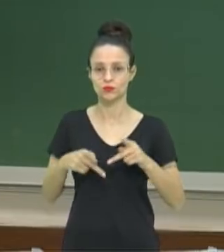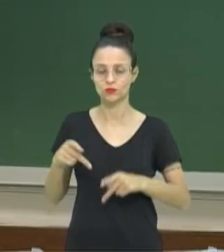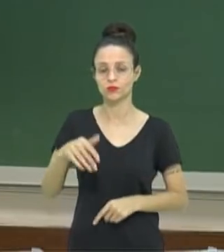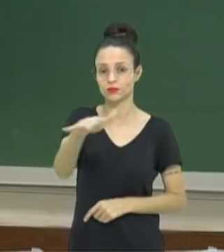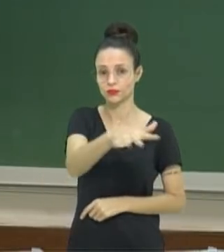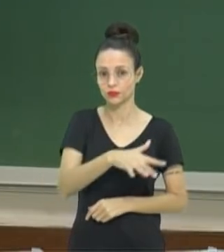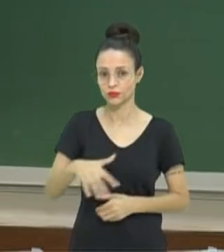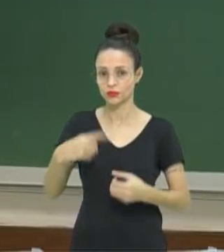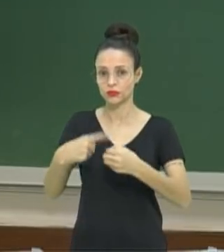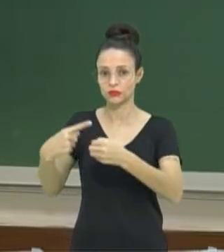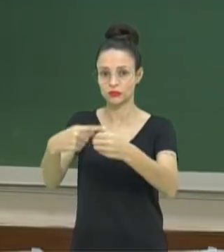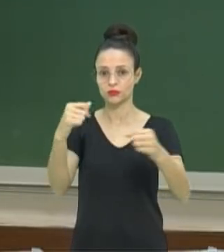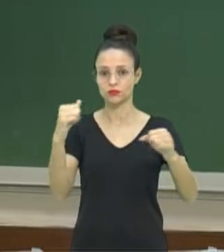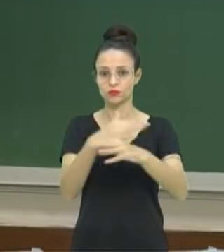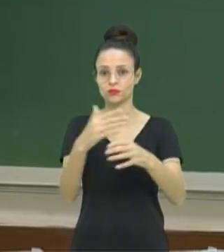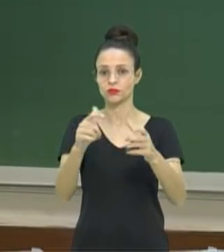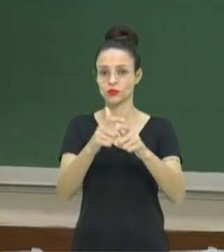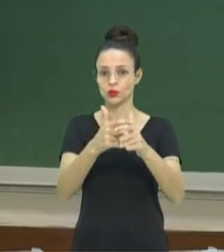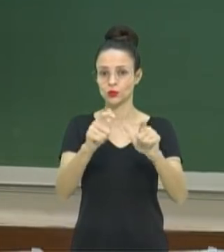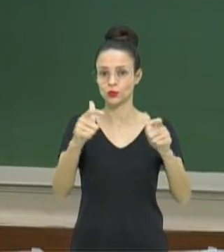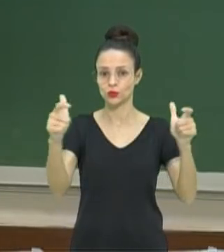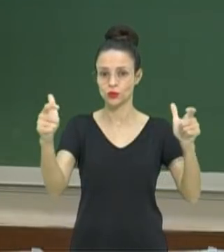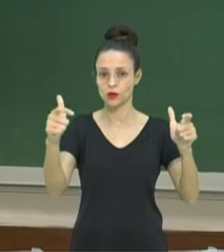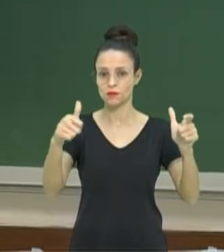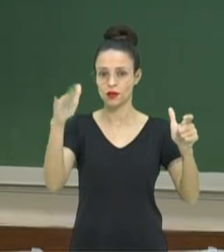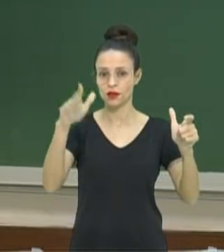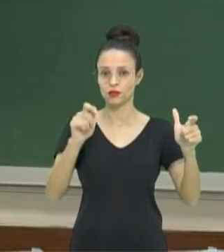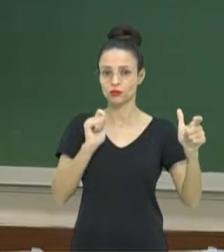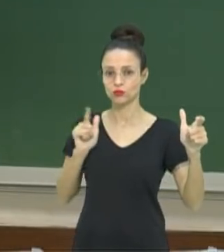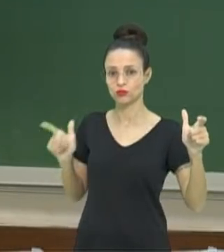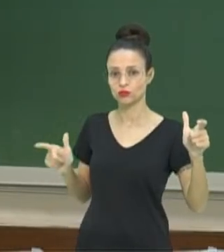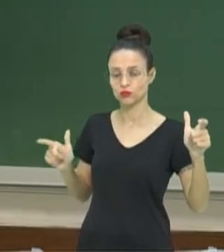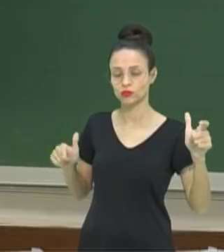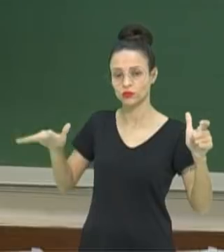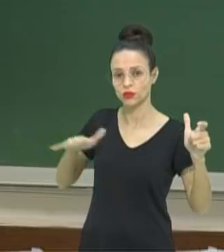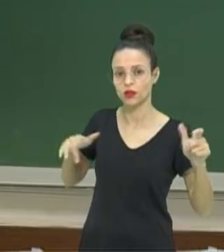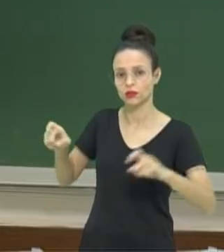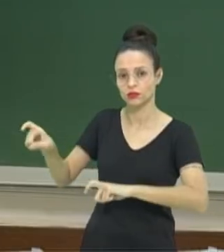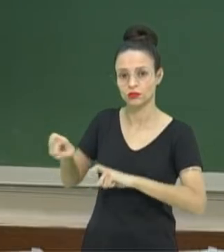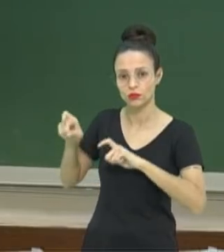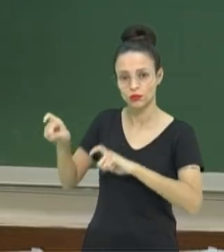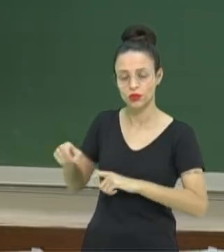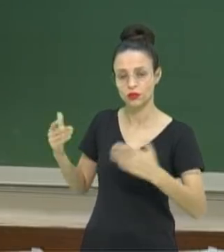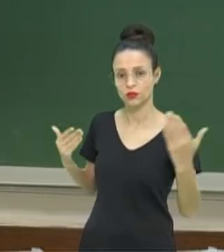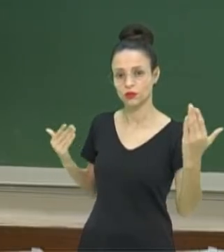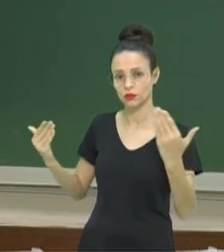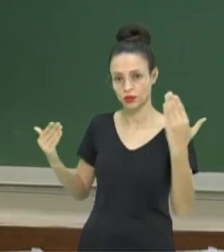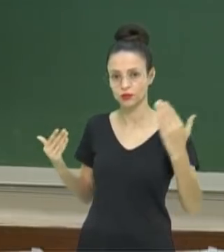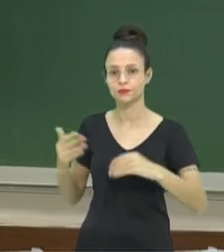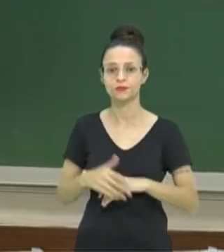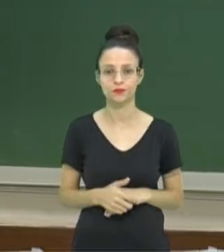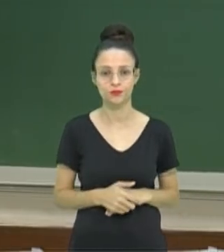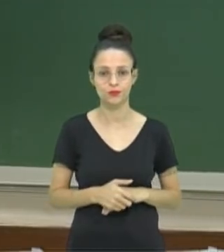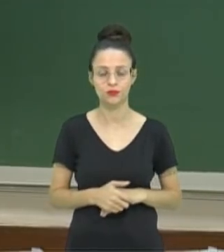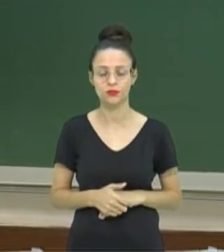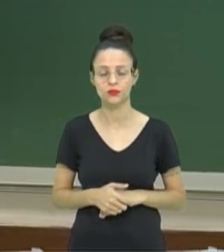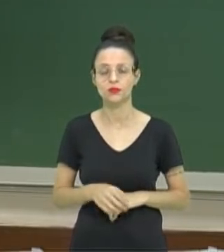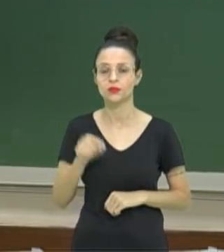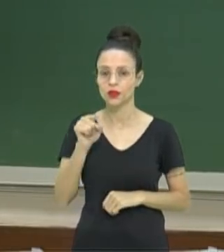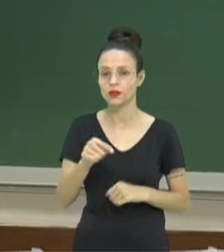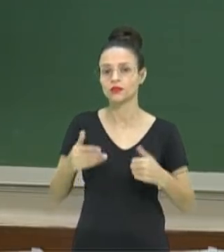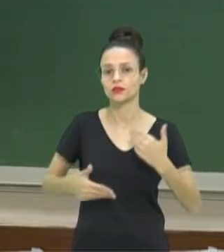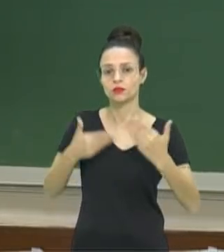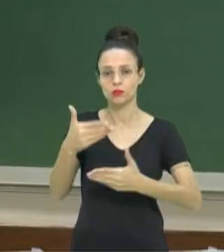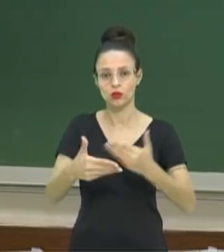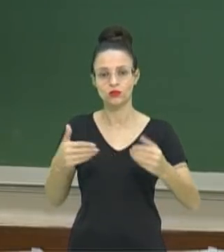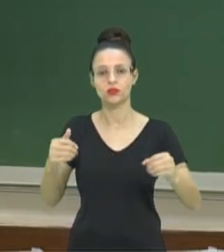espaços urbanos cresce mais do que nos espaços rurais, comparado com os espaços rurais. Esse é o